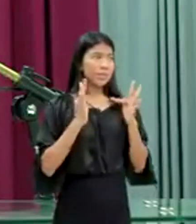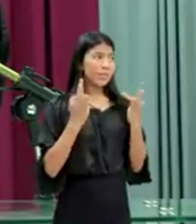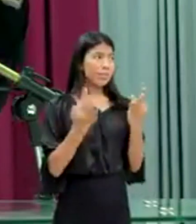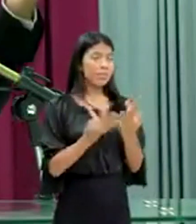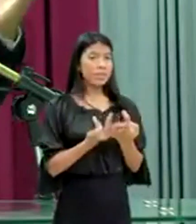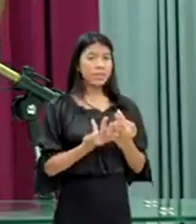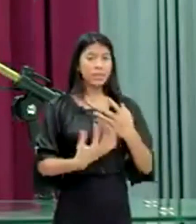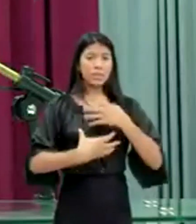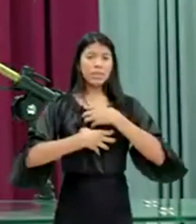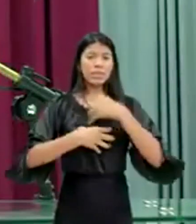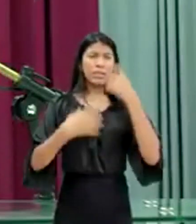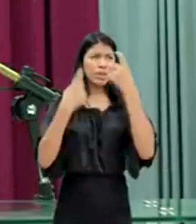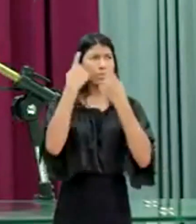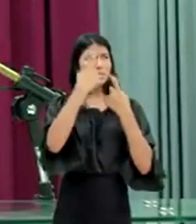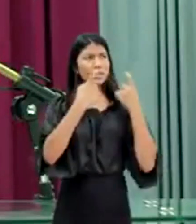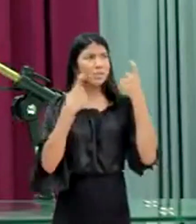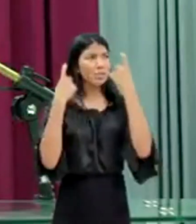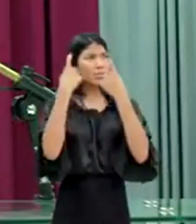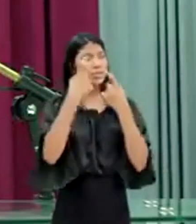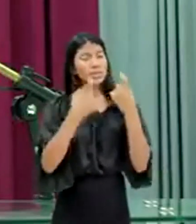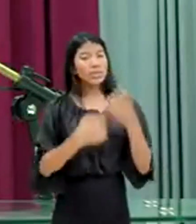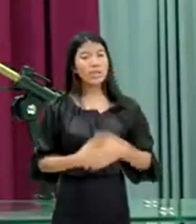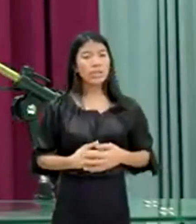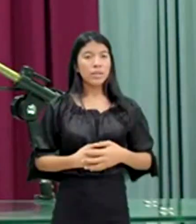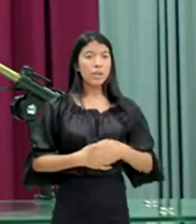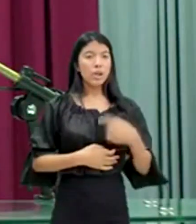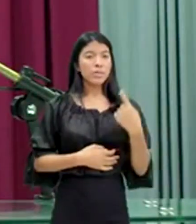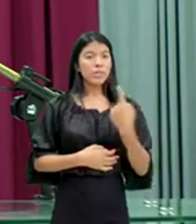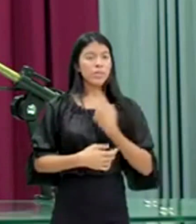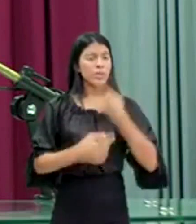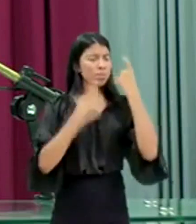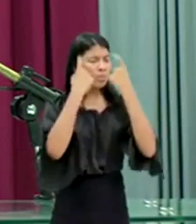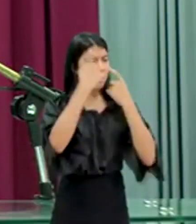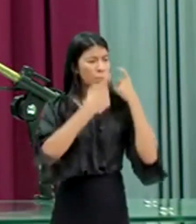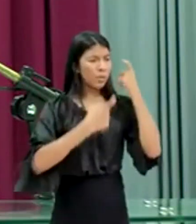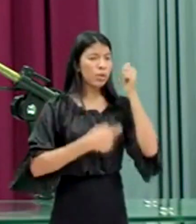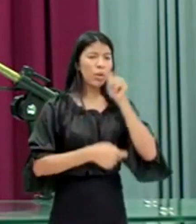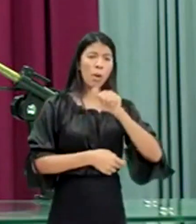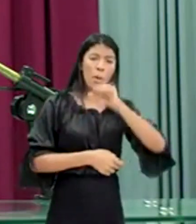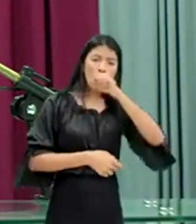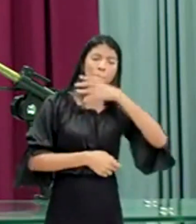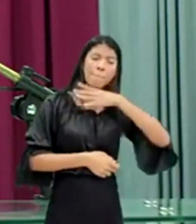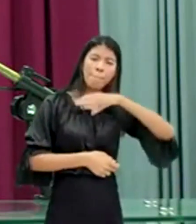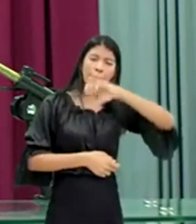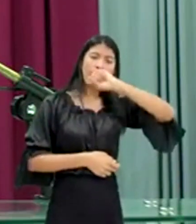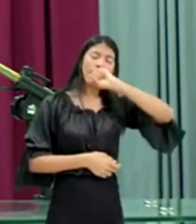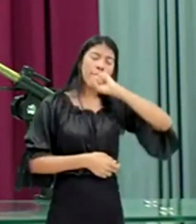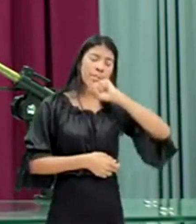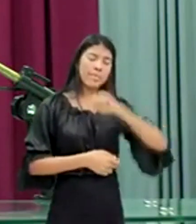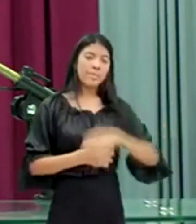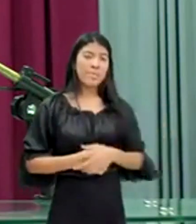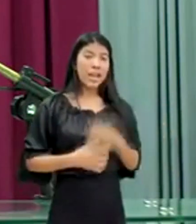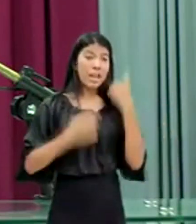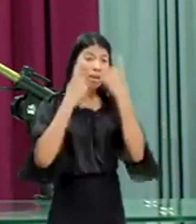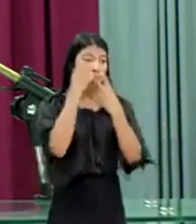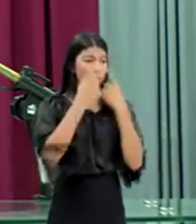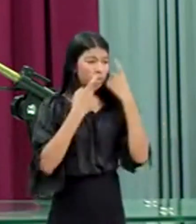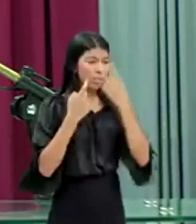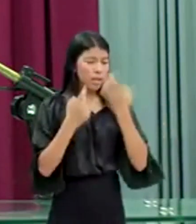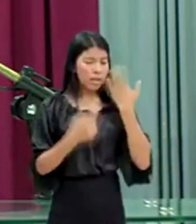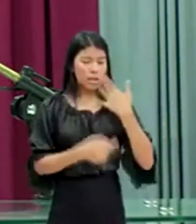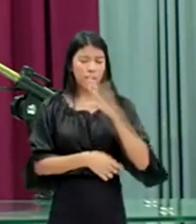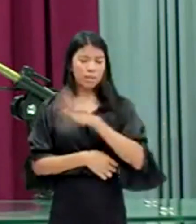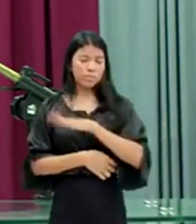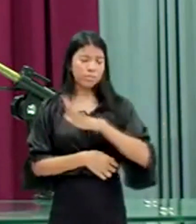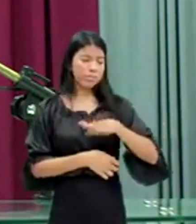fica preocupado com os pais que já são idosos, ou um tio, uma tia, a gente fica preocupado com as crianças, e aí a